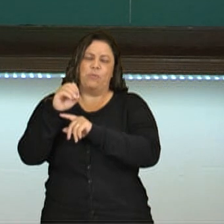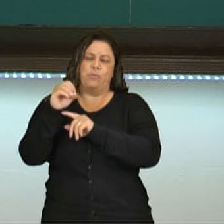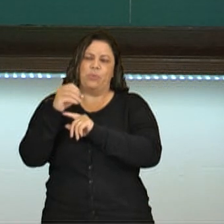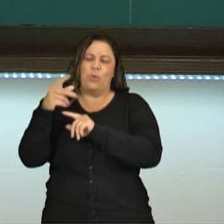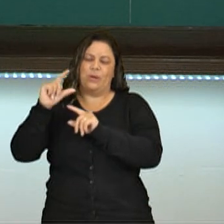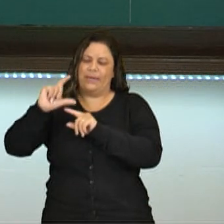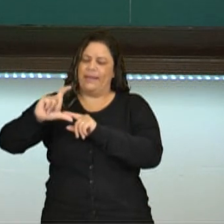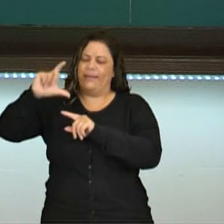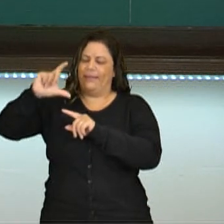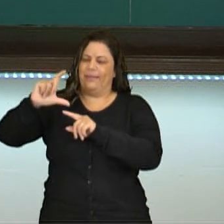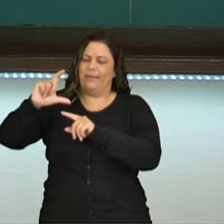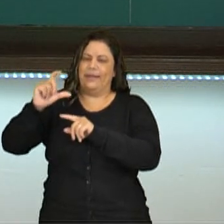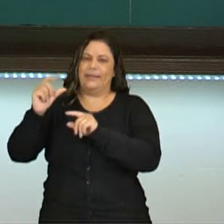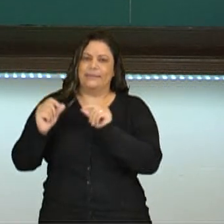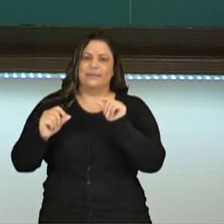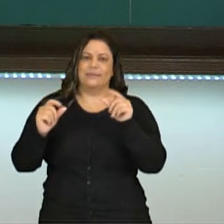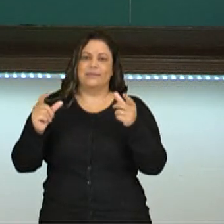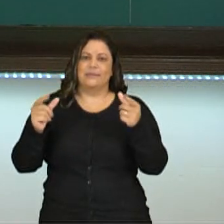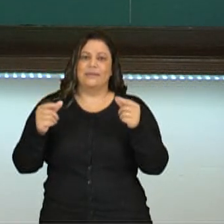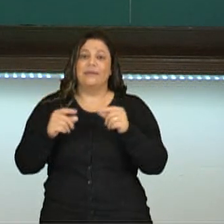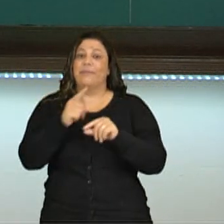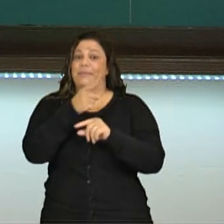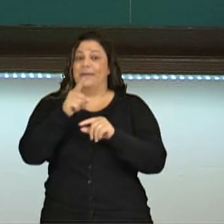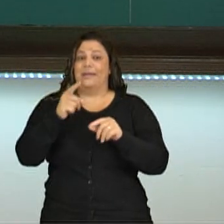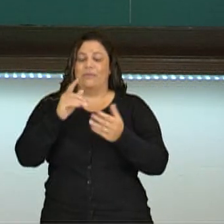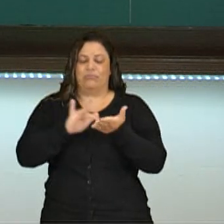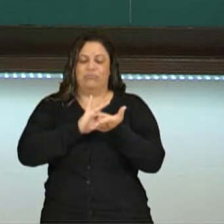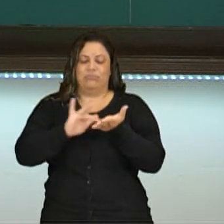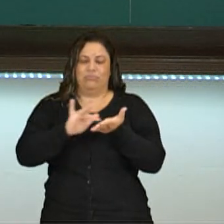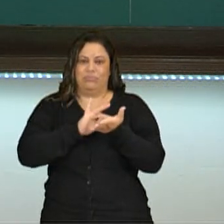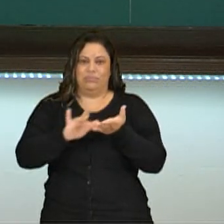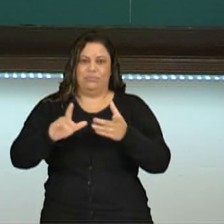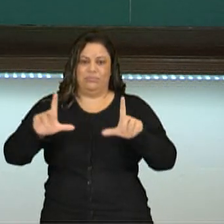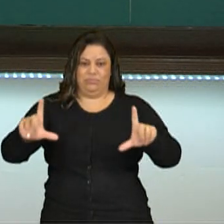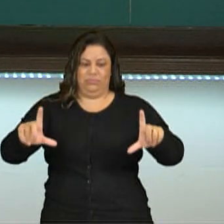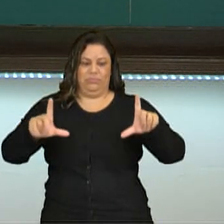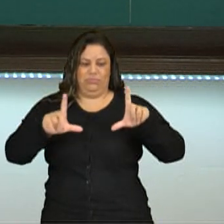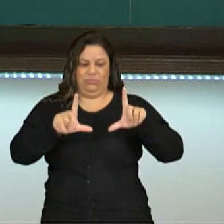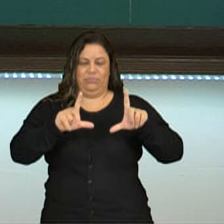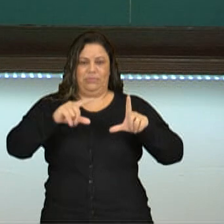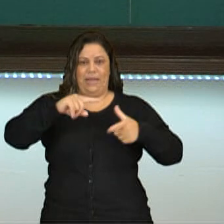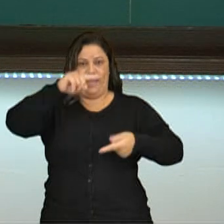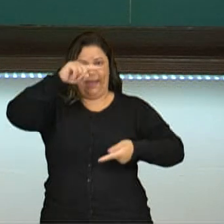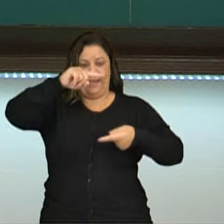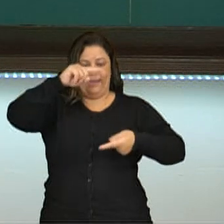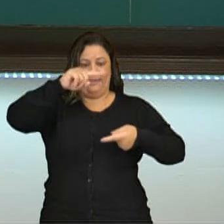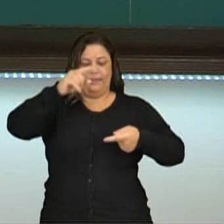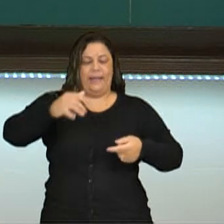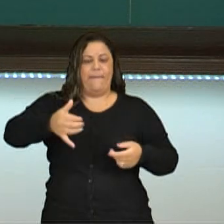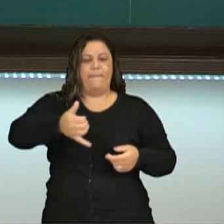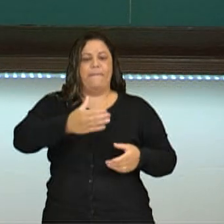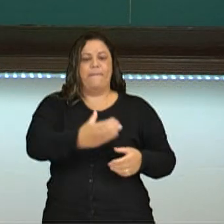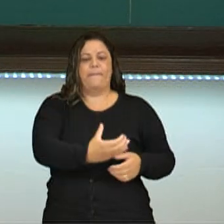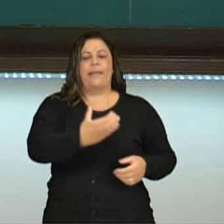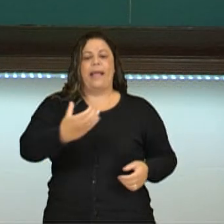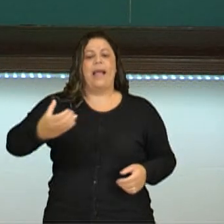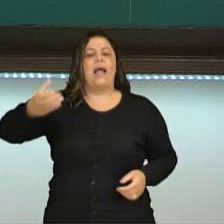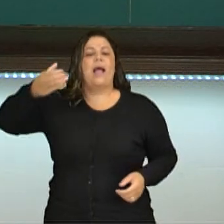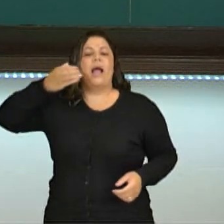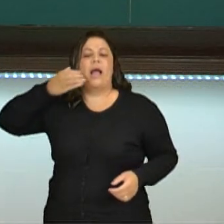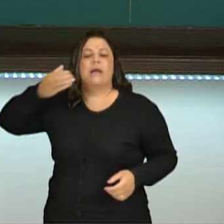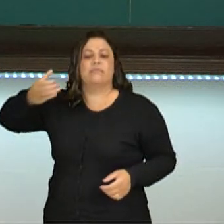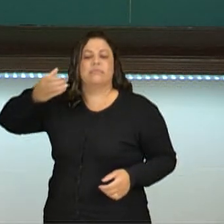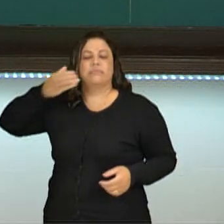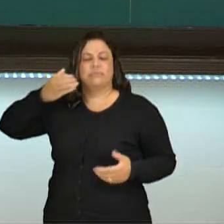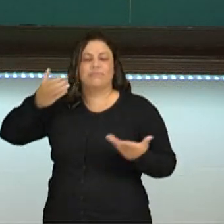6,8 polegadas, para não dizer que são tablets, porque o tablet ele começa a partir de 7 polegadas. Então a gente pode concluir uma coisa